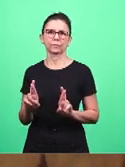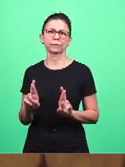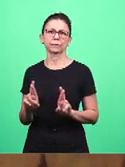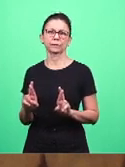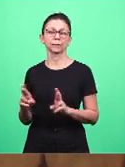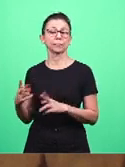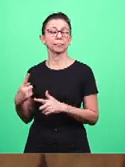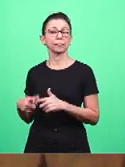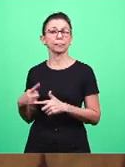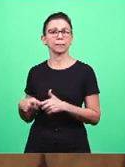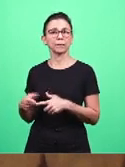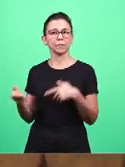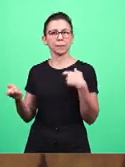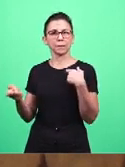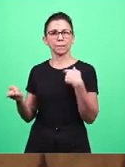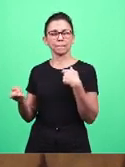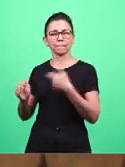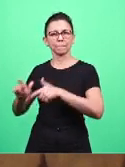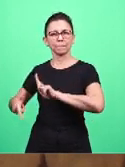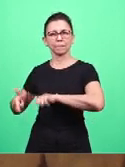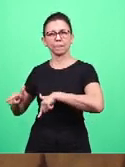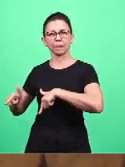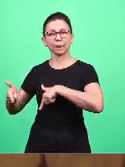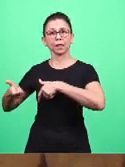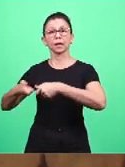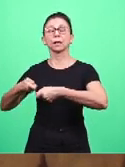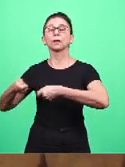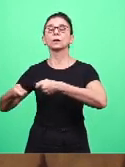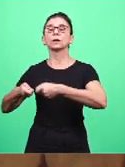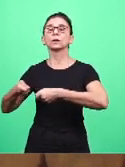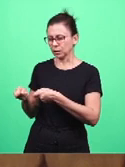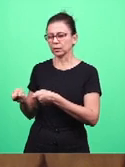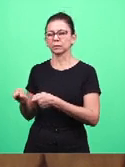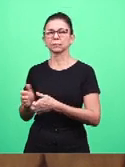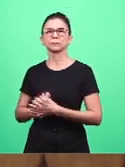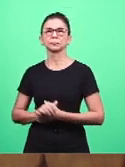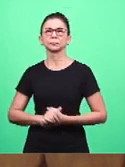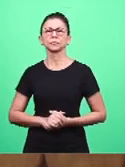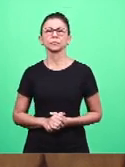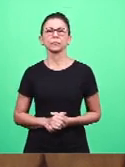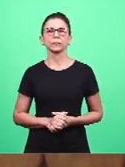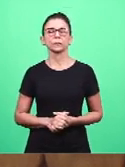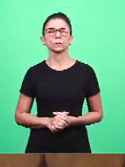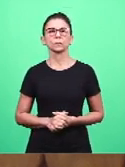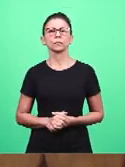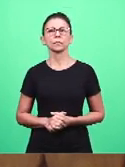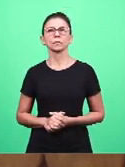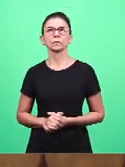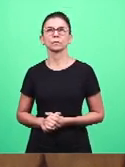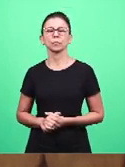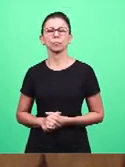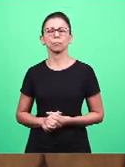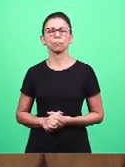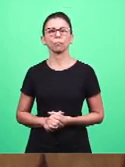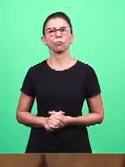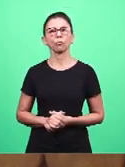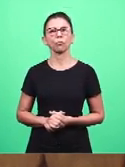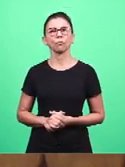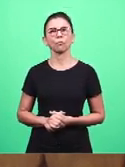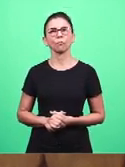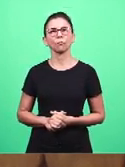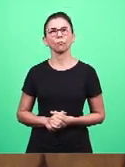E o que Neemias fez foi lutar pela restauração de Jerusalém. Por que